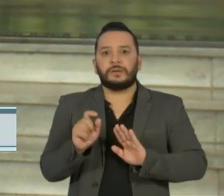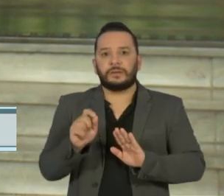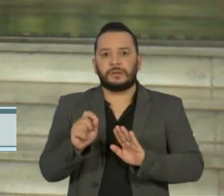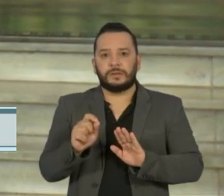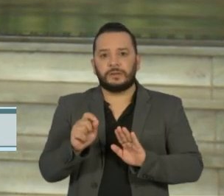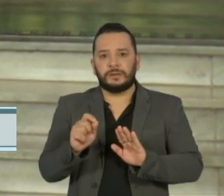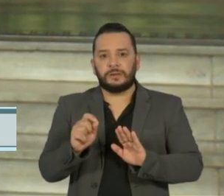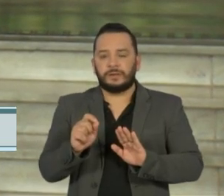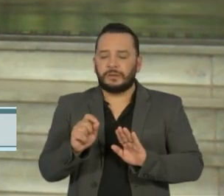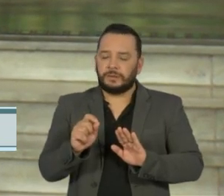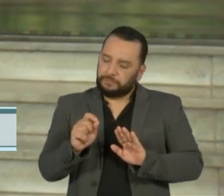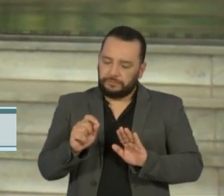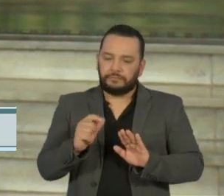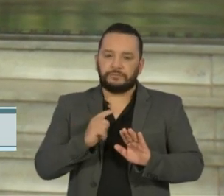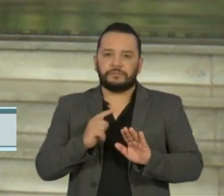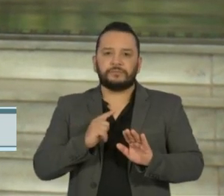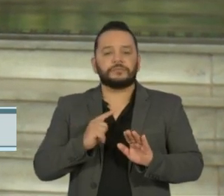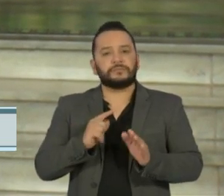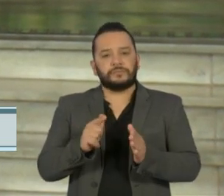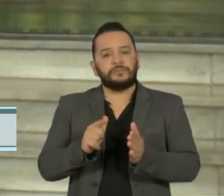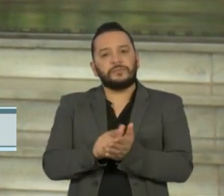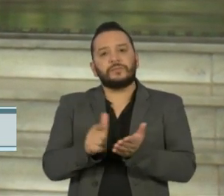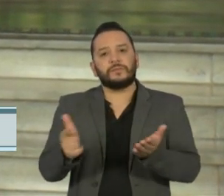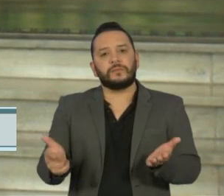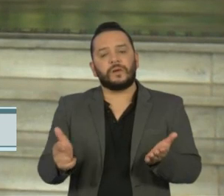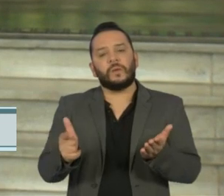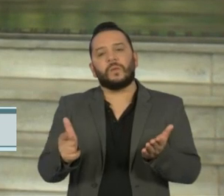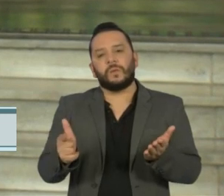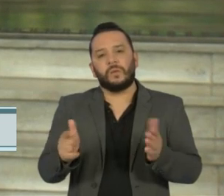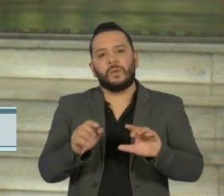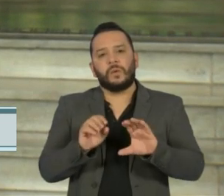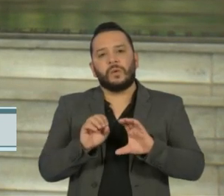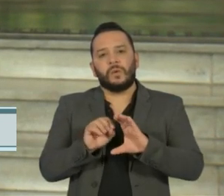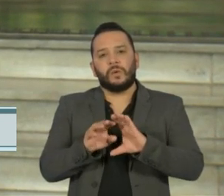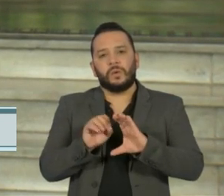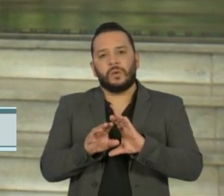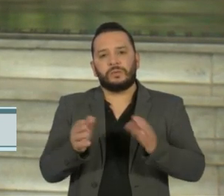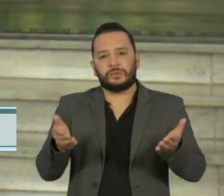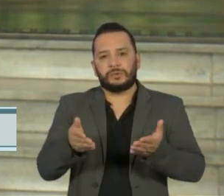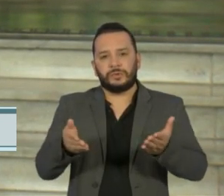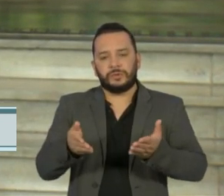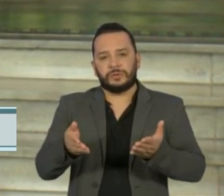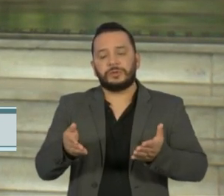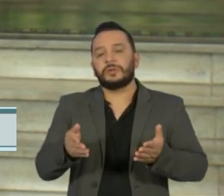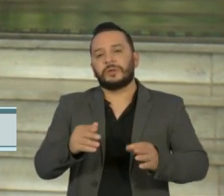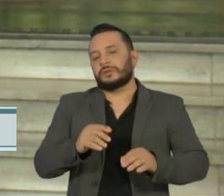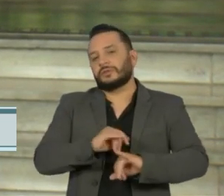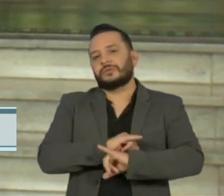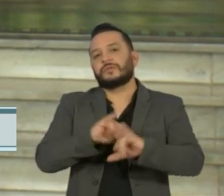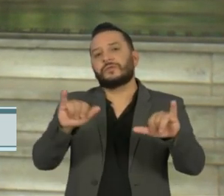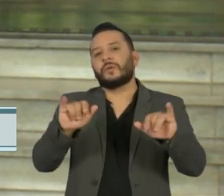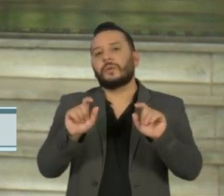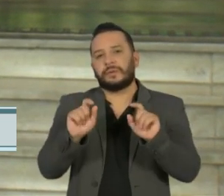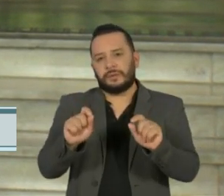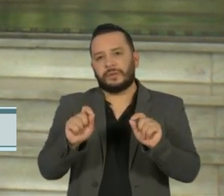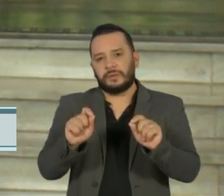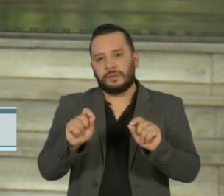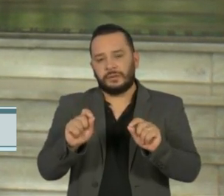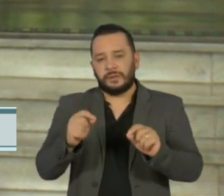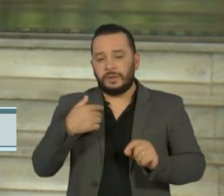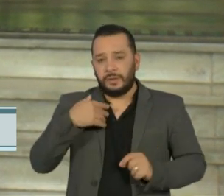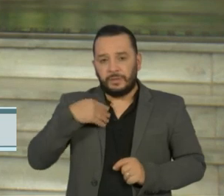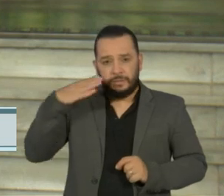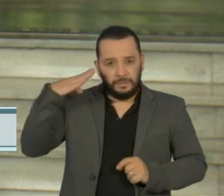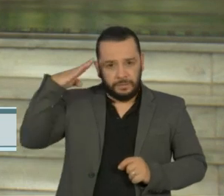O jornal O Globo de hoje revelou em matéria que o governo Bolsonaro está deliberadamente